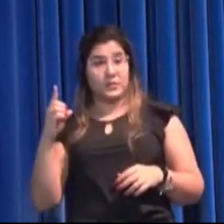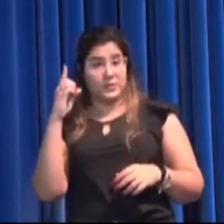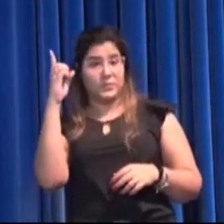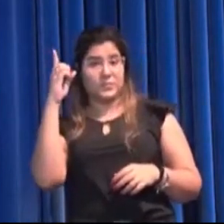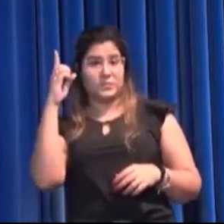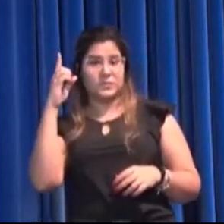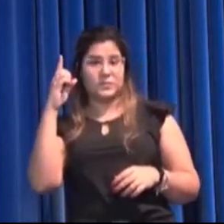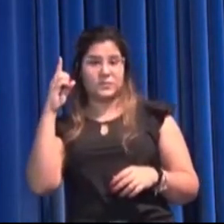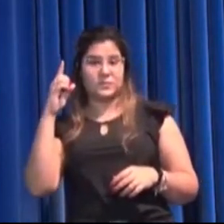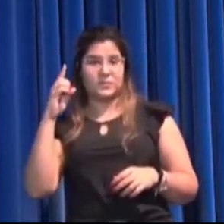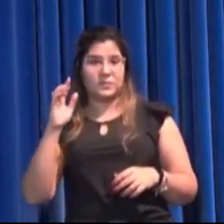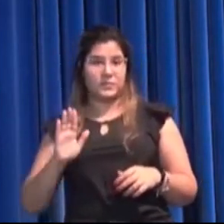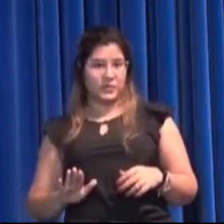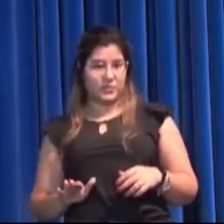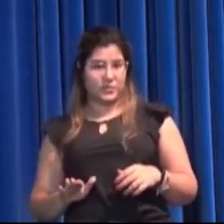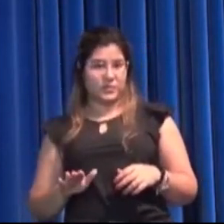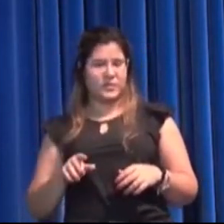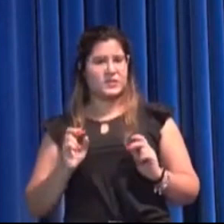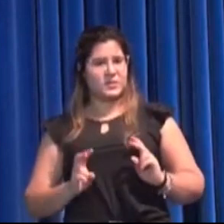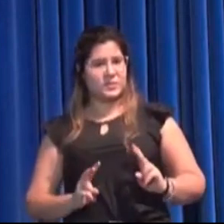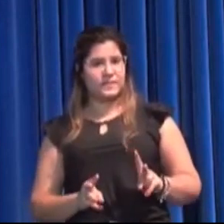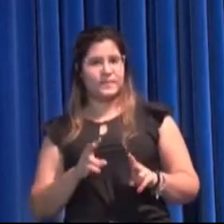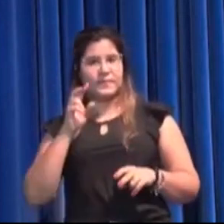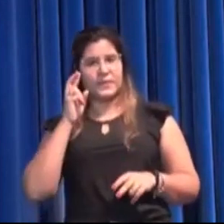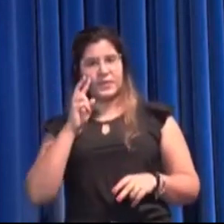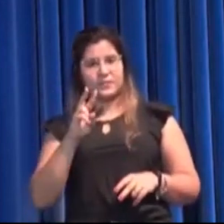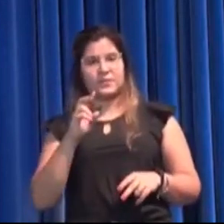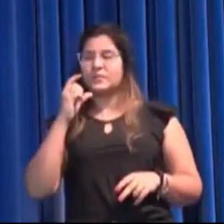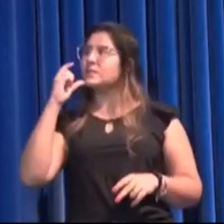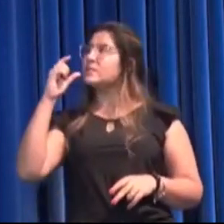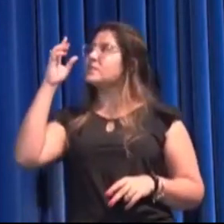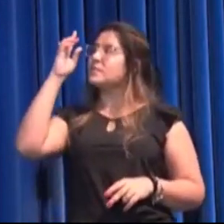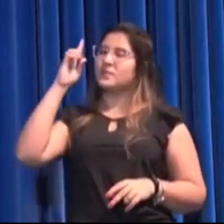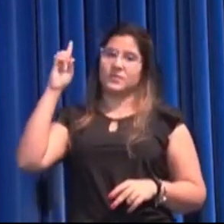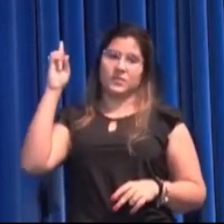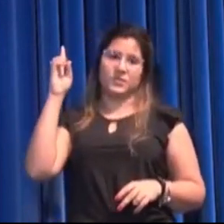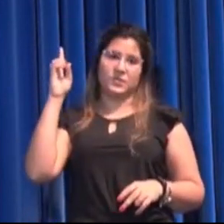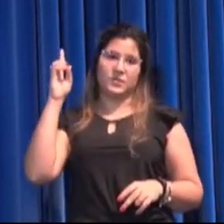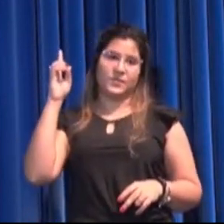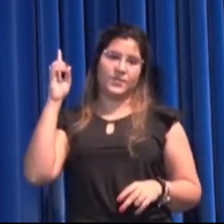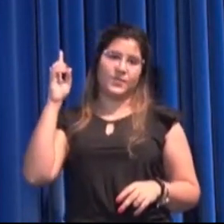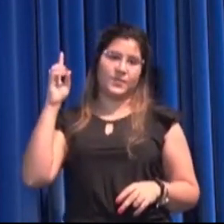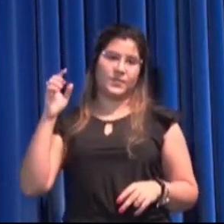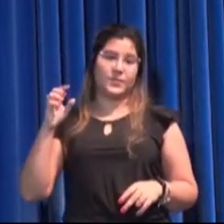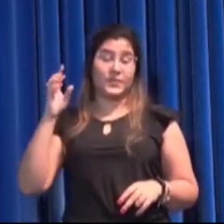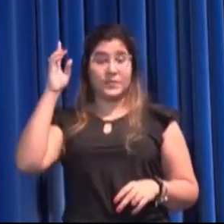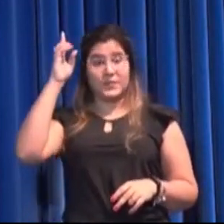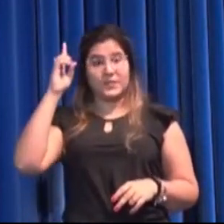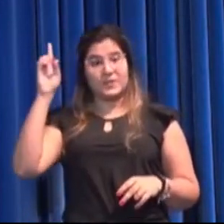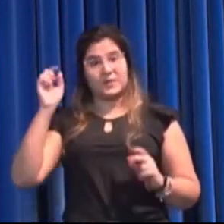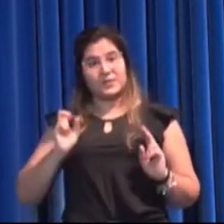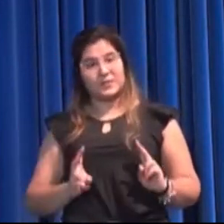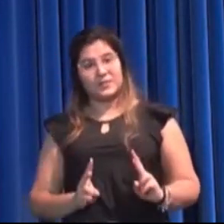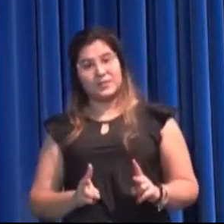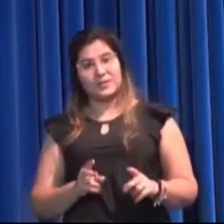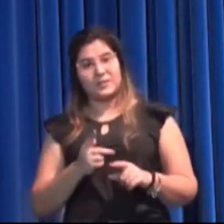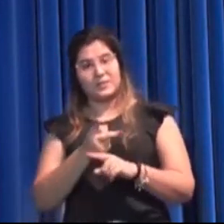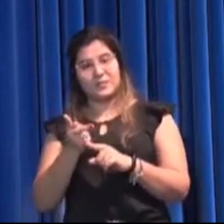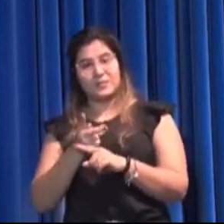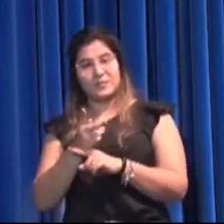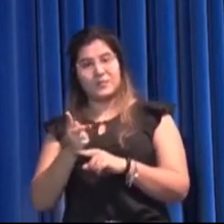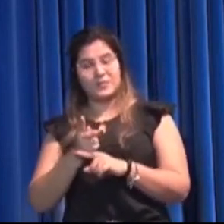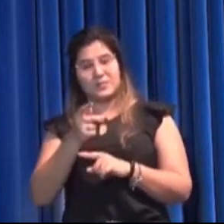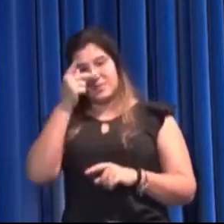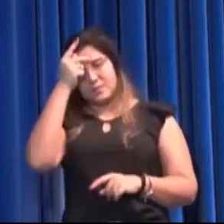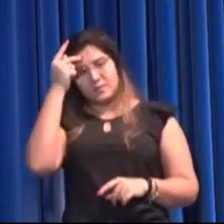Nós sempre temos visto na palavra de Deus que Deus sempre busca o homem e o